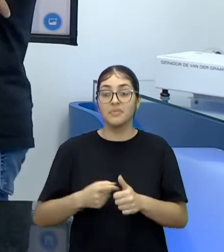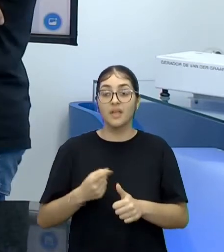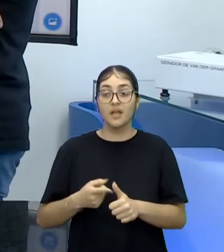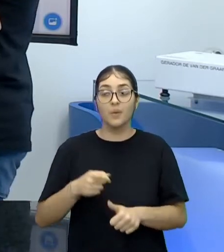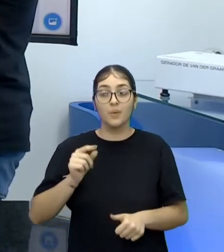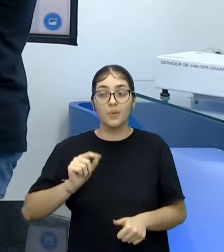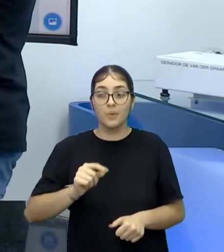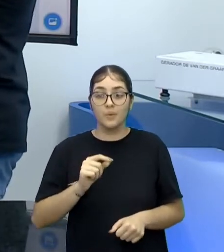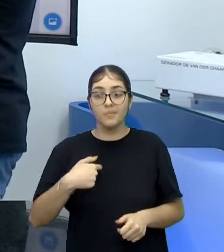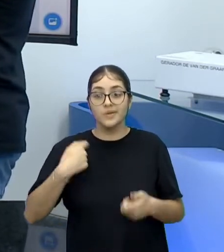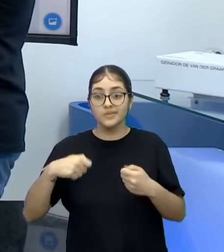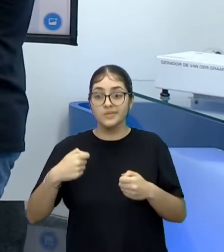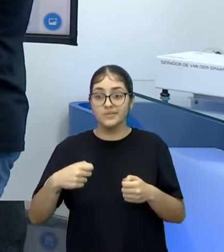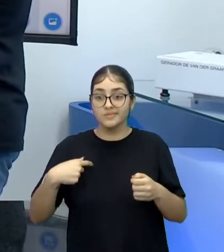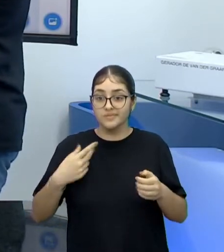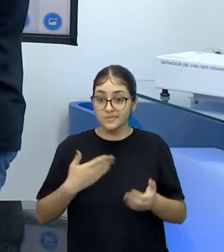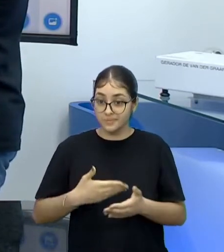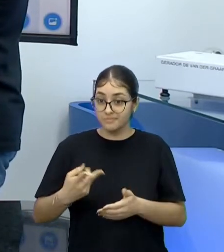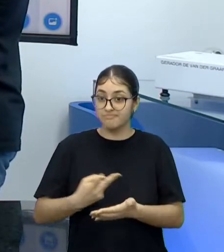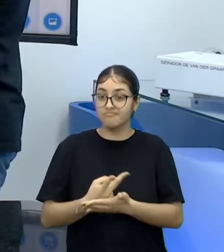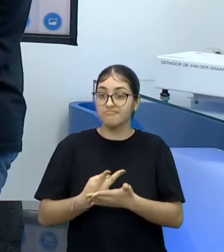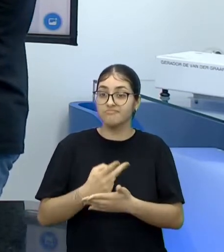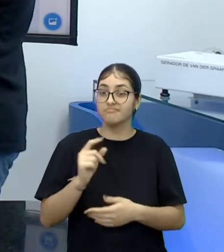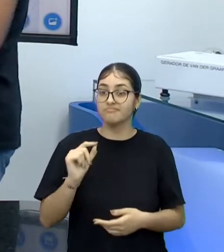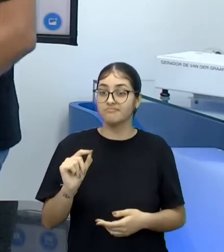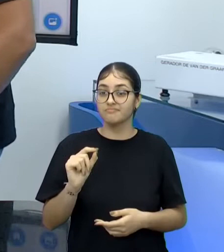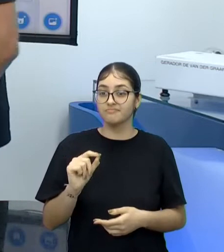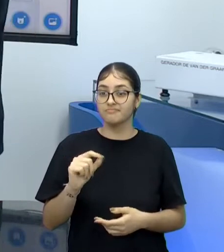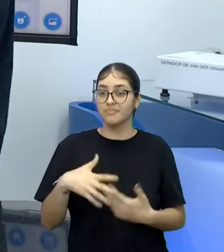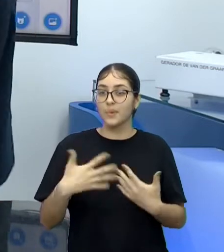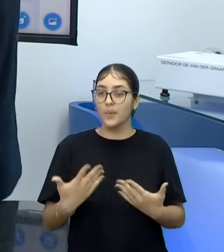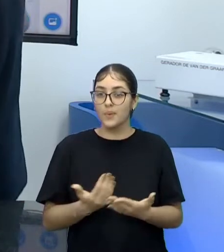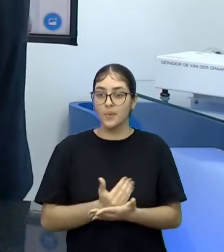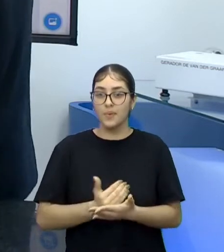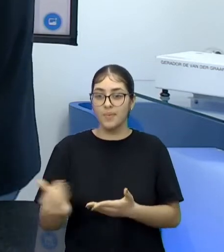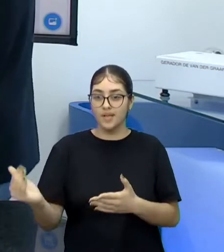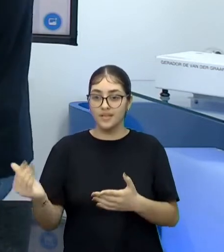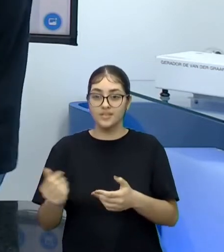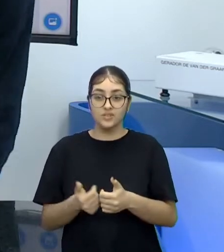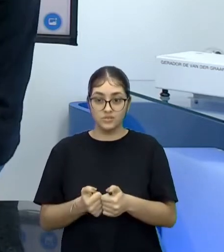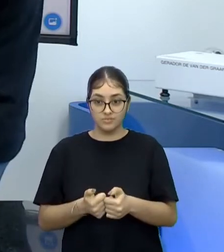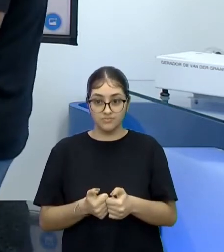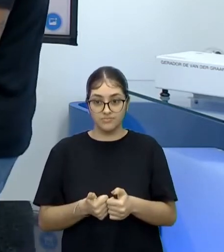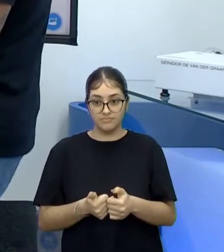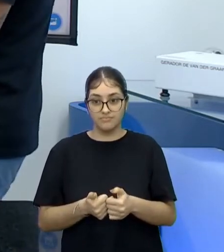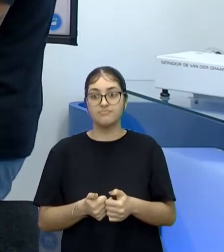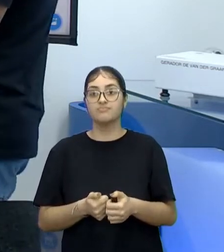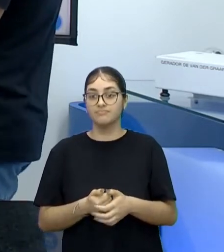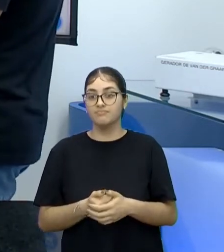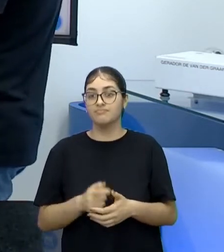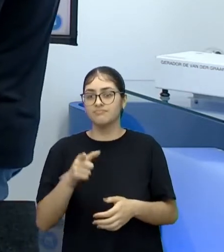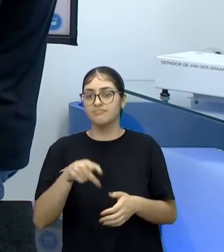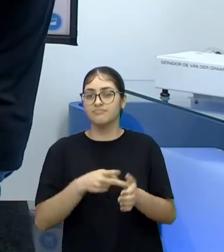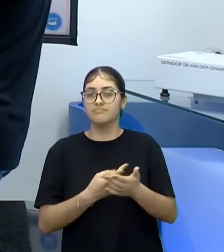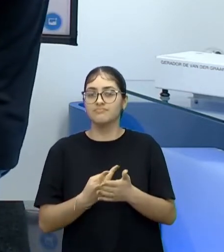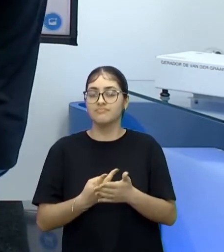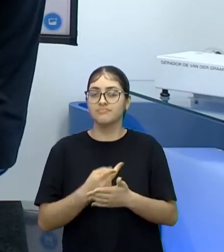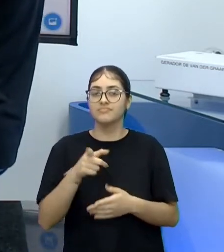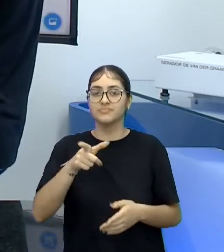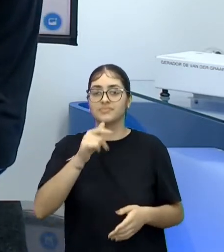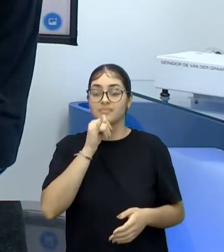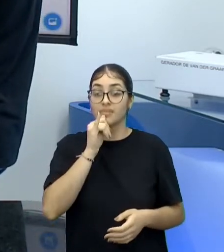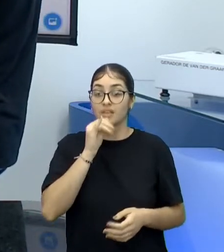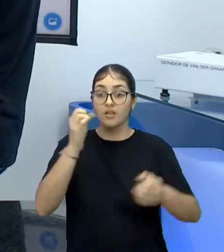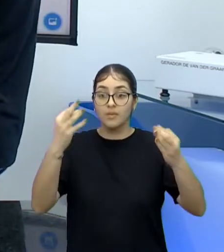de um comando de entrada. Sim. Aí você vai procurar aqui, né? Quando que vai começar o jogo, não é isso? Você tem no fluxograma também. E aí você está falando aqui, ó,